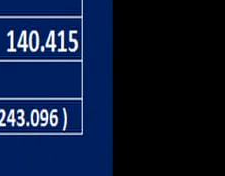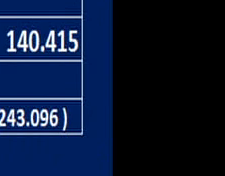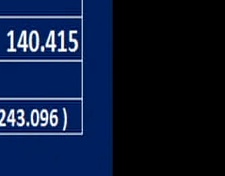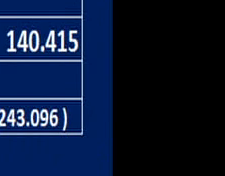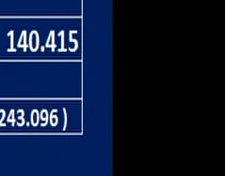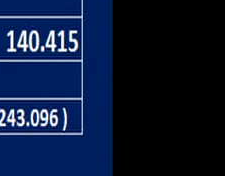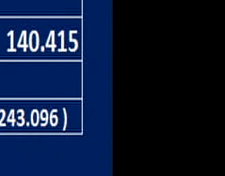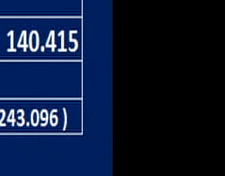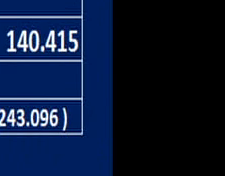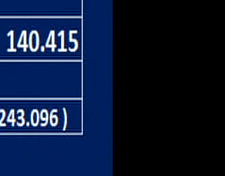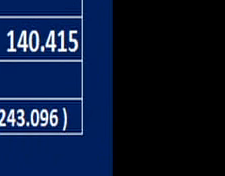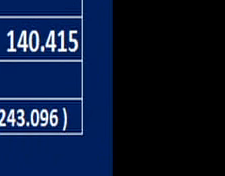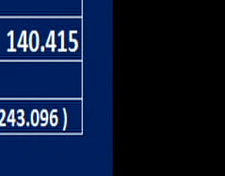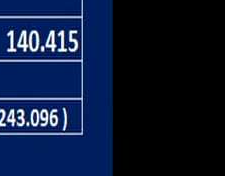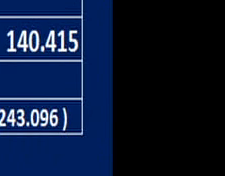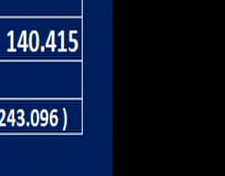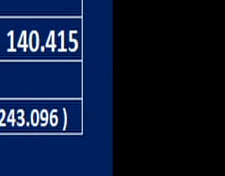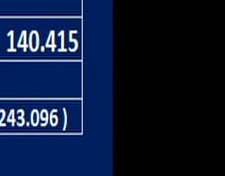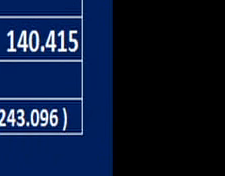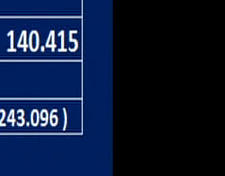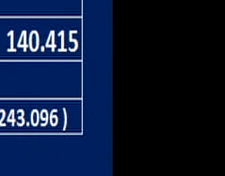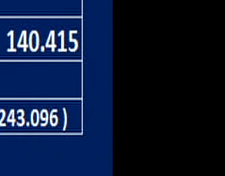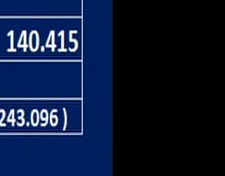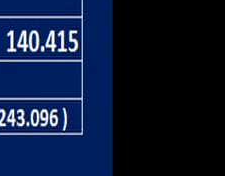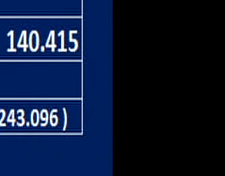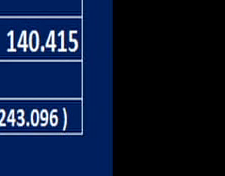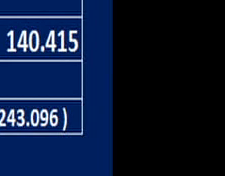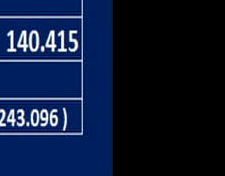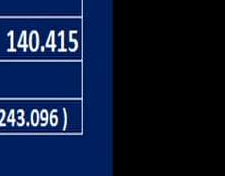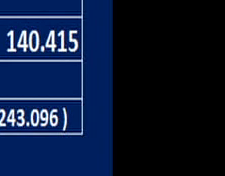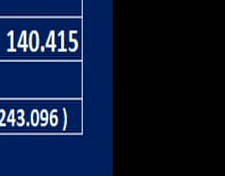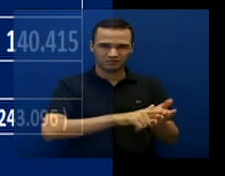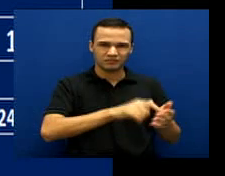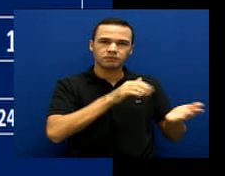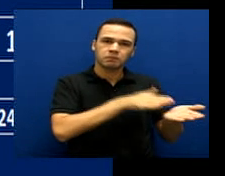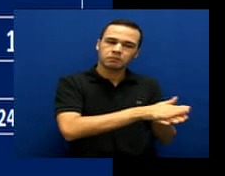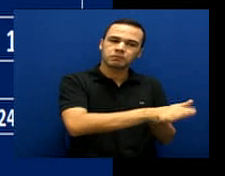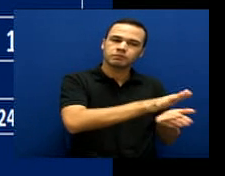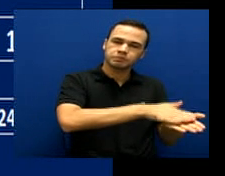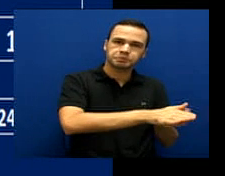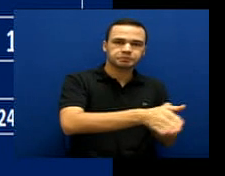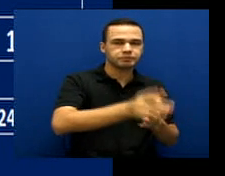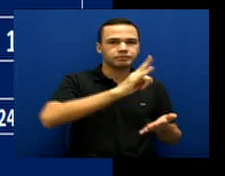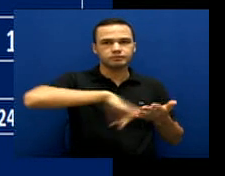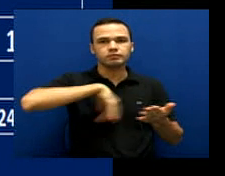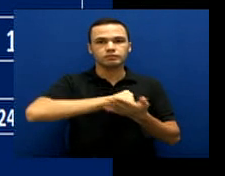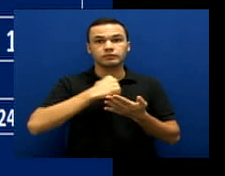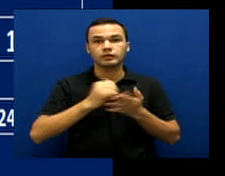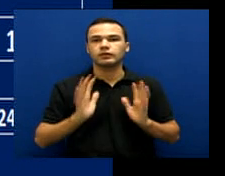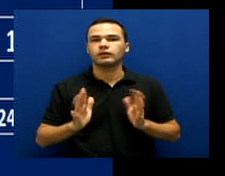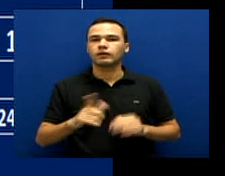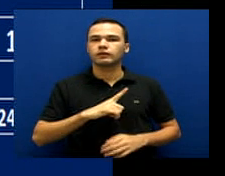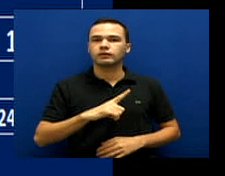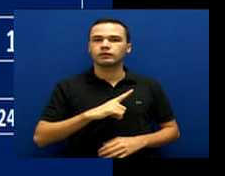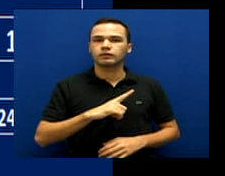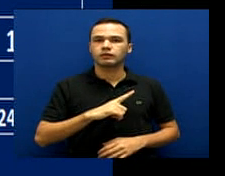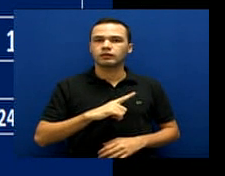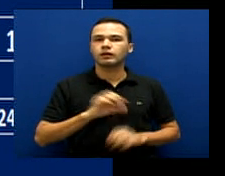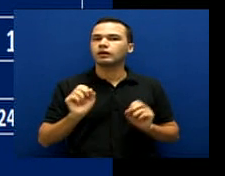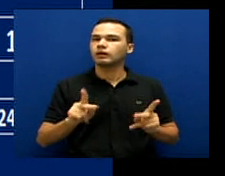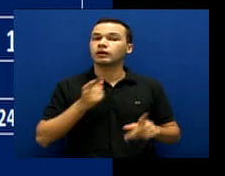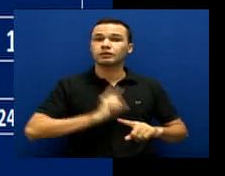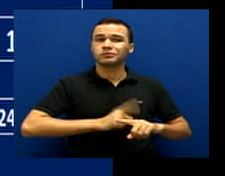paulo eu vou providenciar pra você por escrito a documentação já tem é